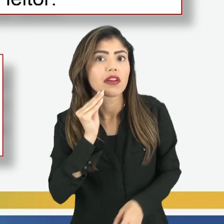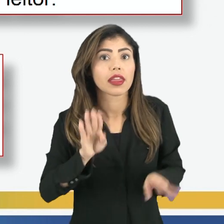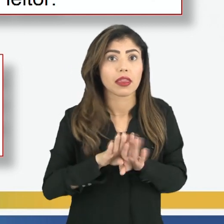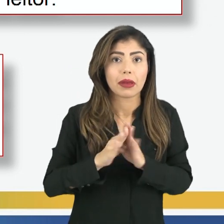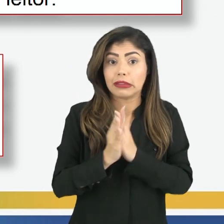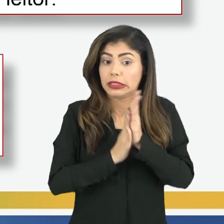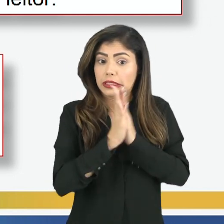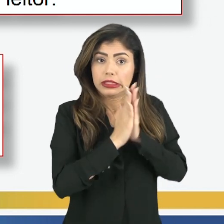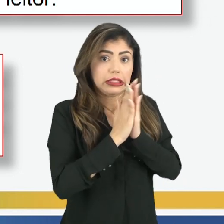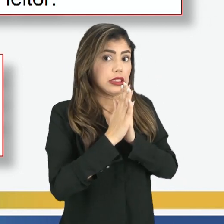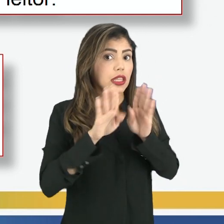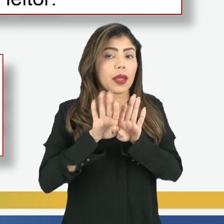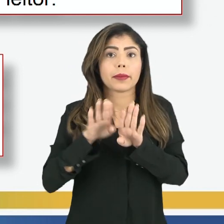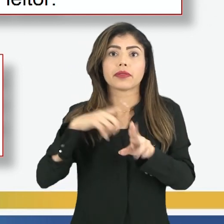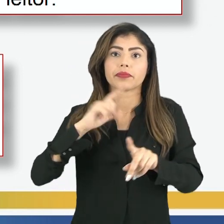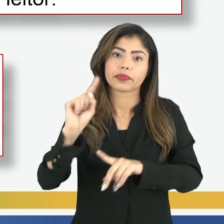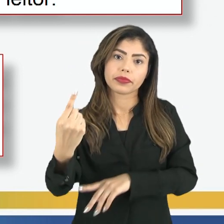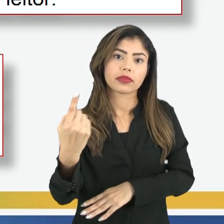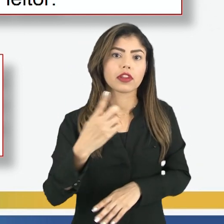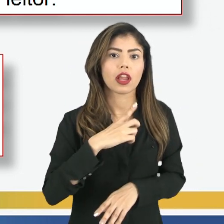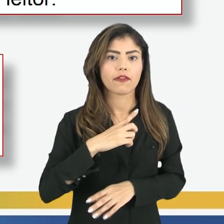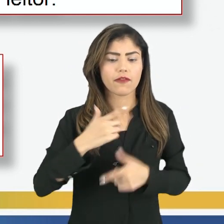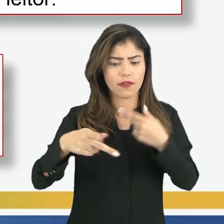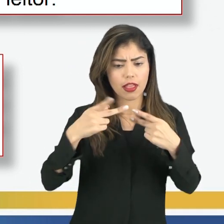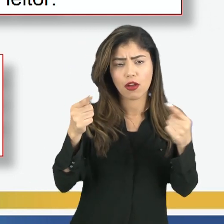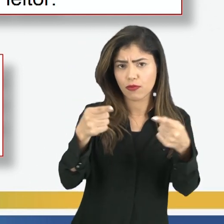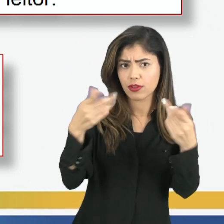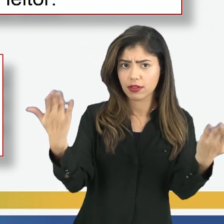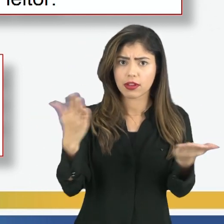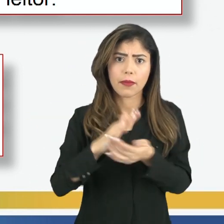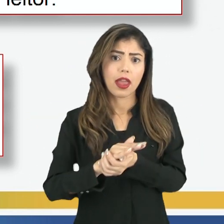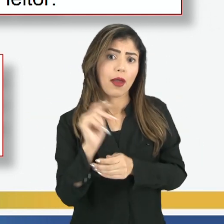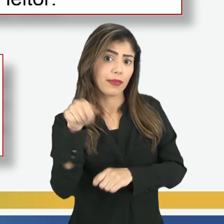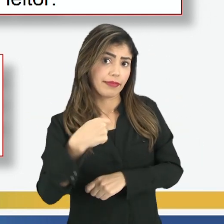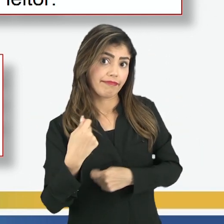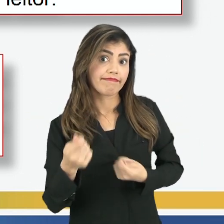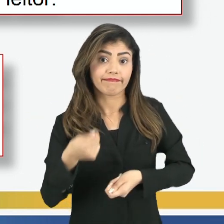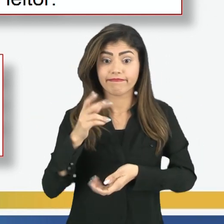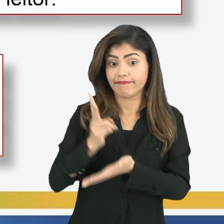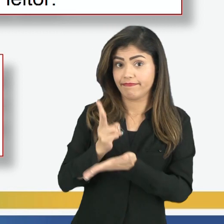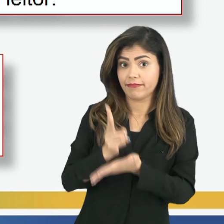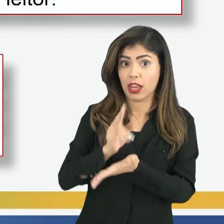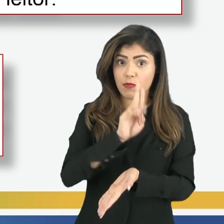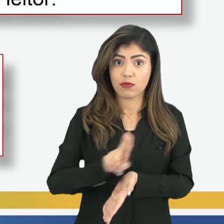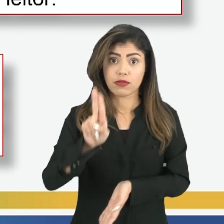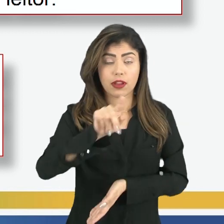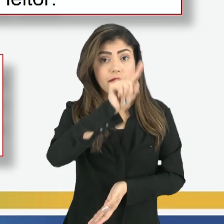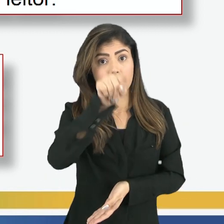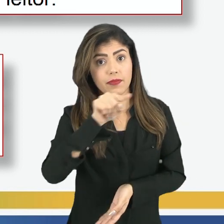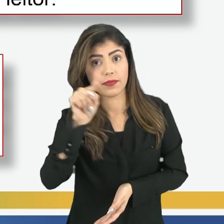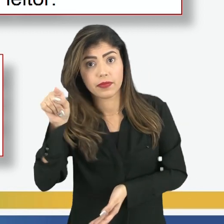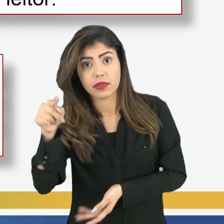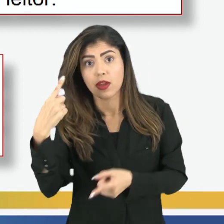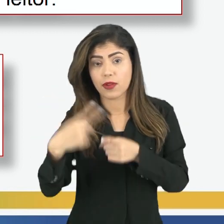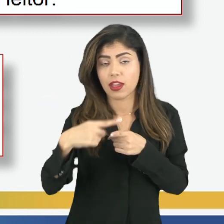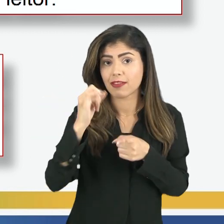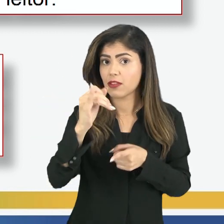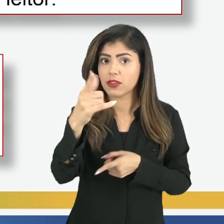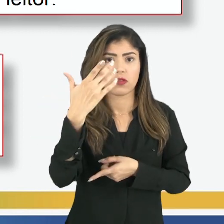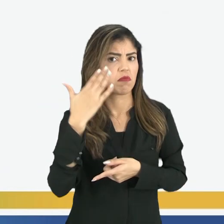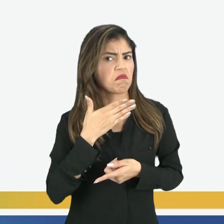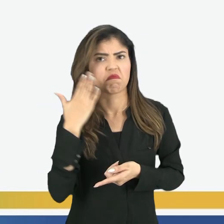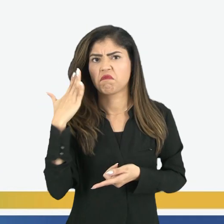anseios. Vocês observaram que para eu falar aqui com vocês, eu preciso usar os sinais de pontuação, porque senão vocês não iriam conseguir me entender